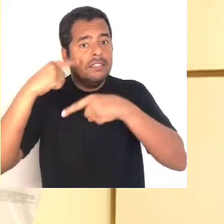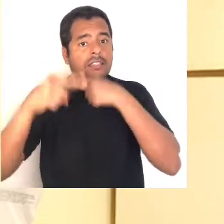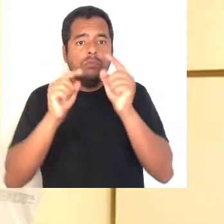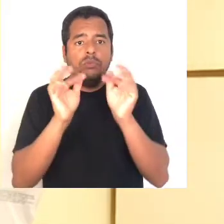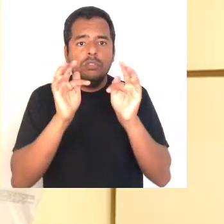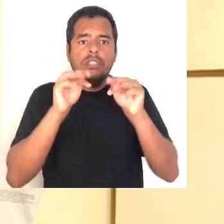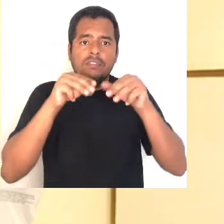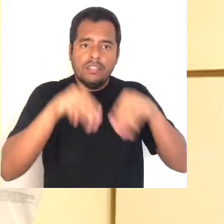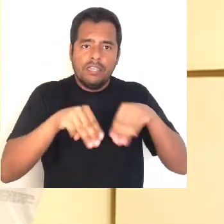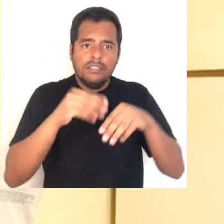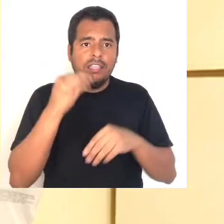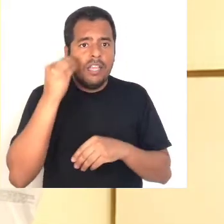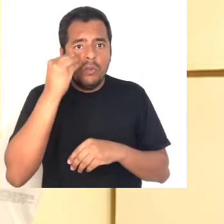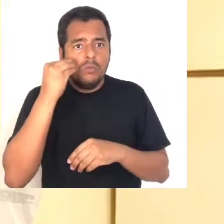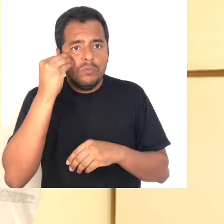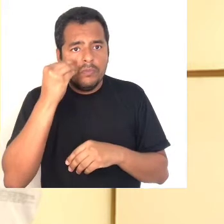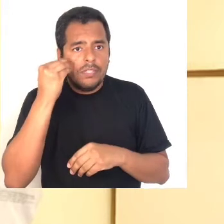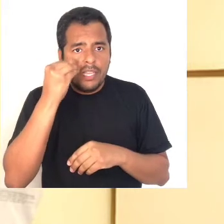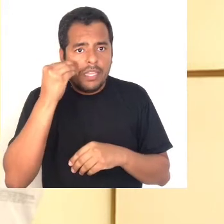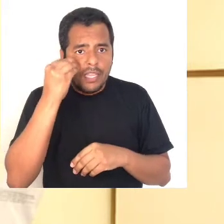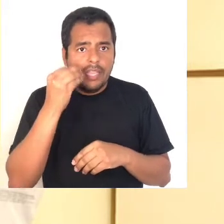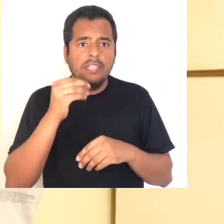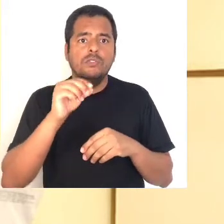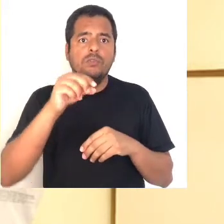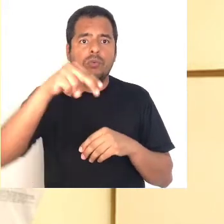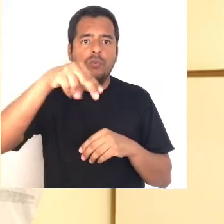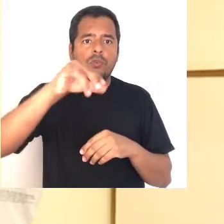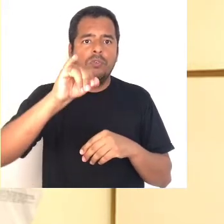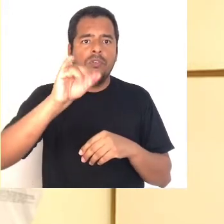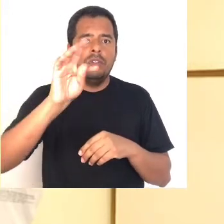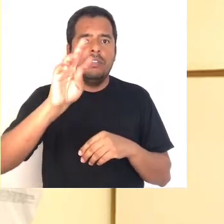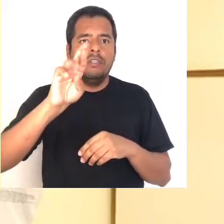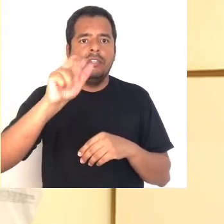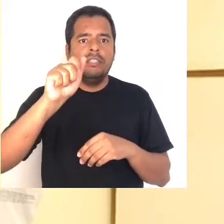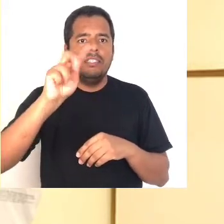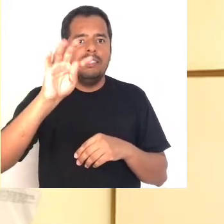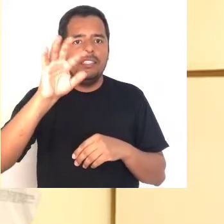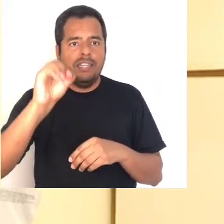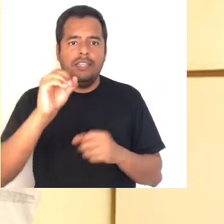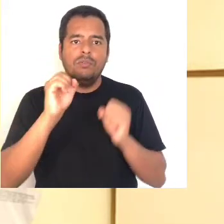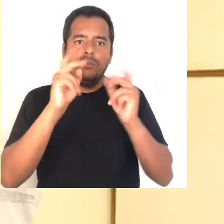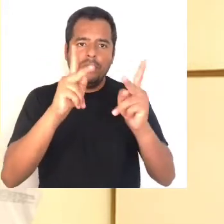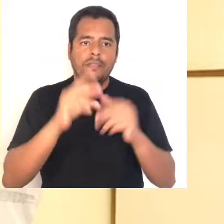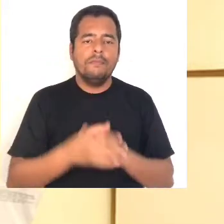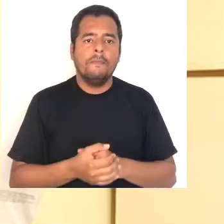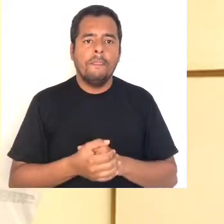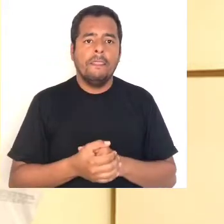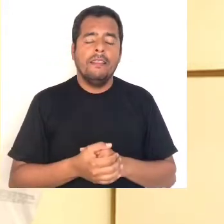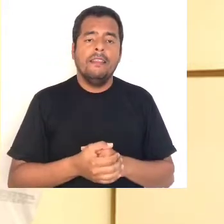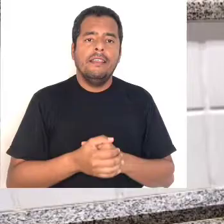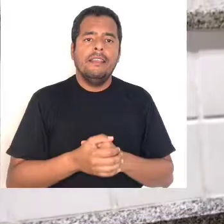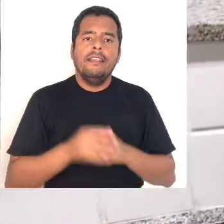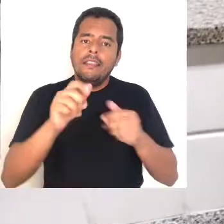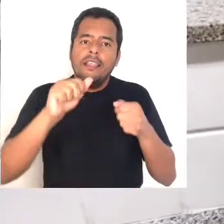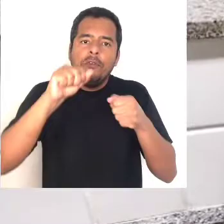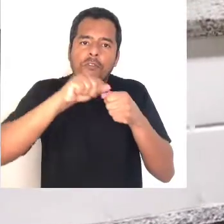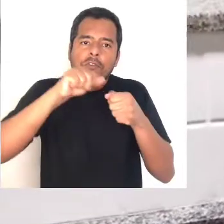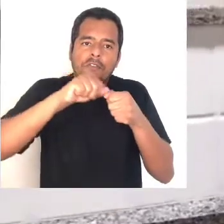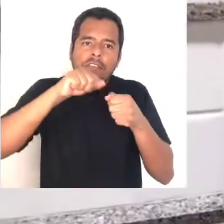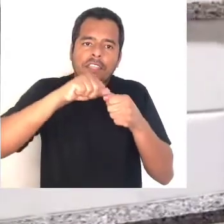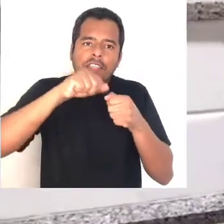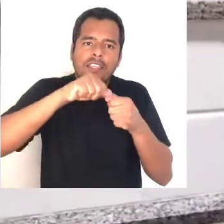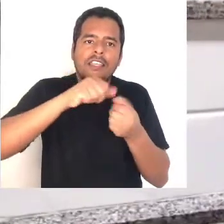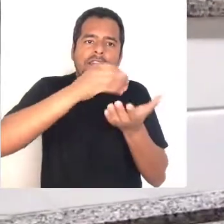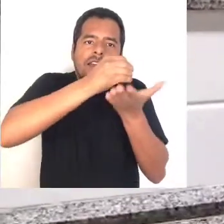de terpibutila e aí, consequentemente, finalizar com o teste de caracterização com nitrato de prata.